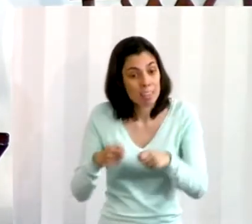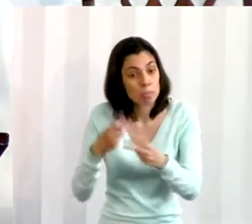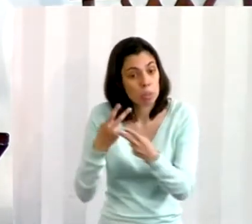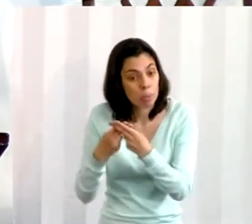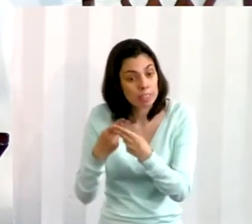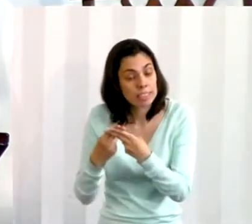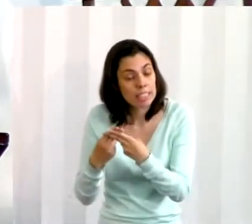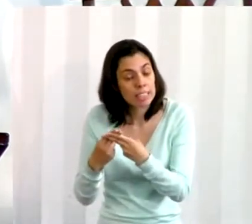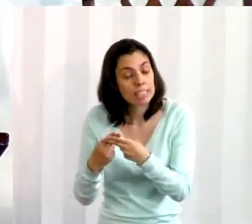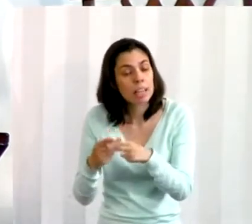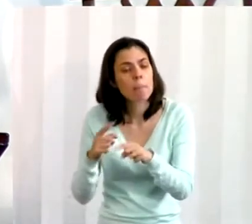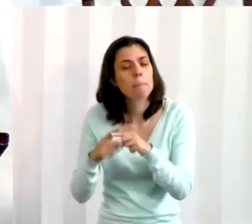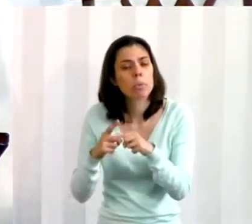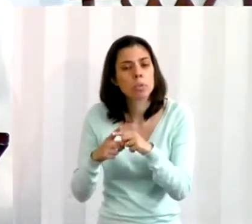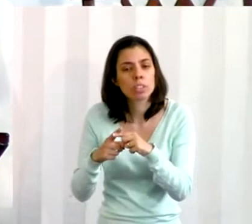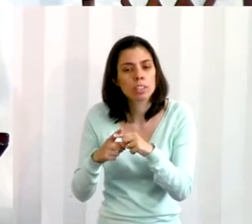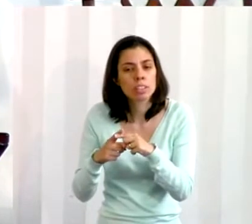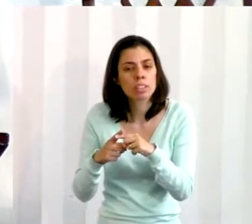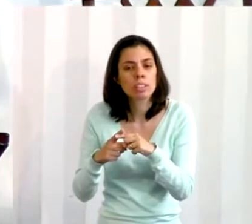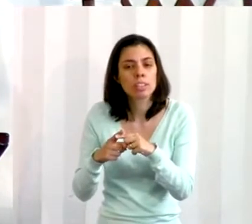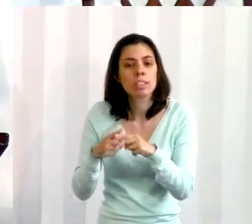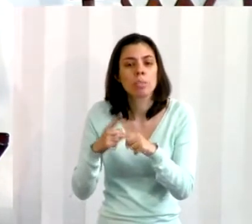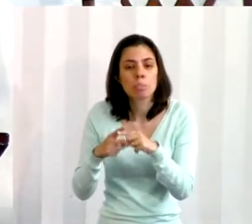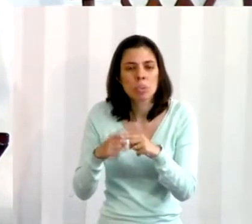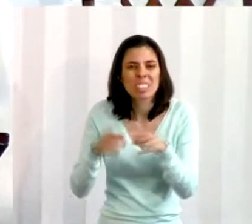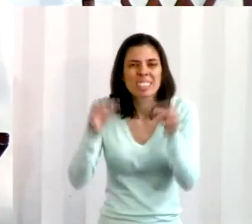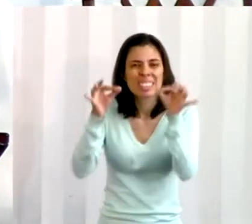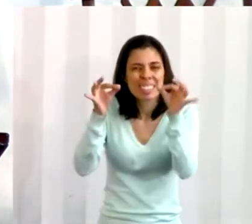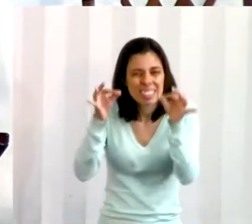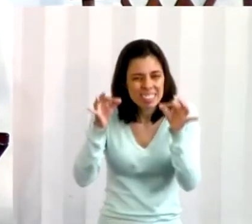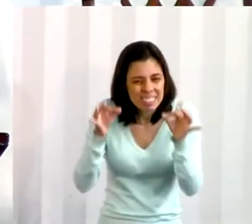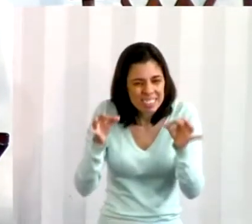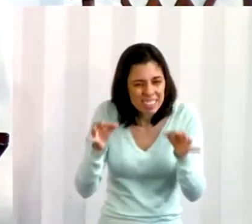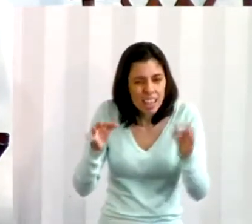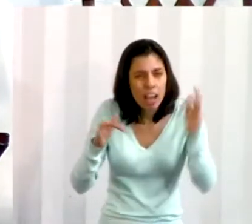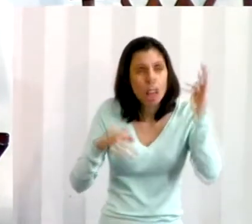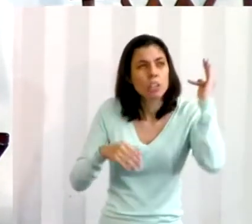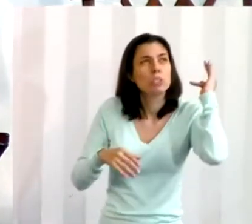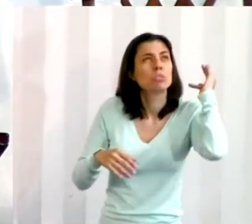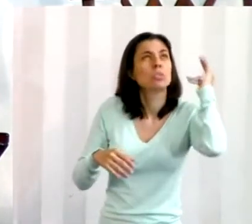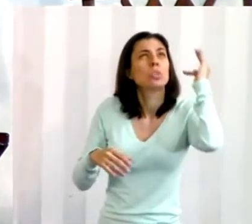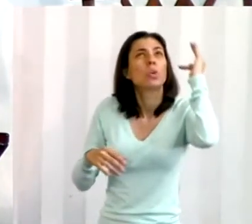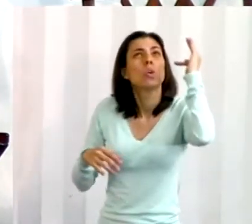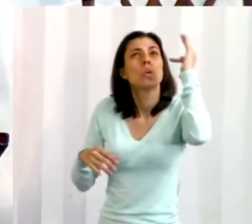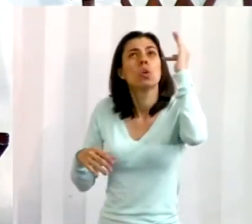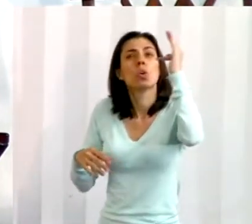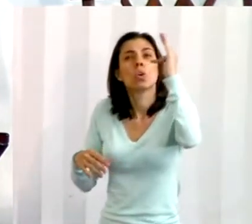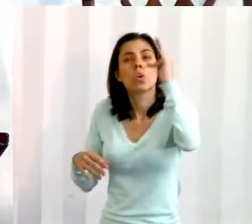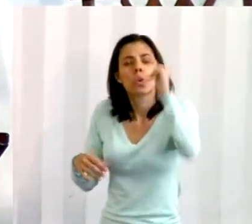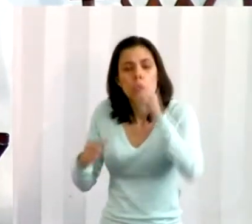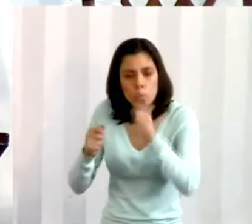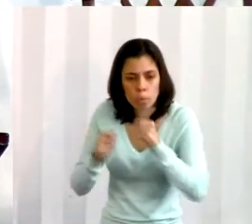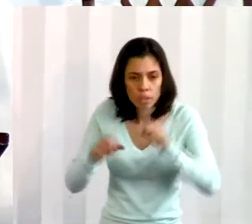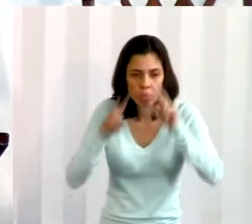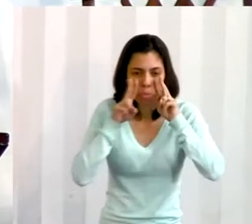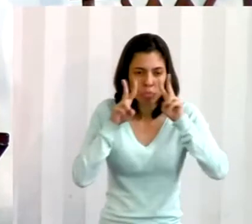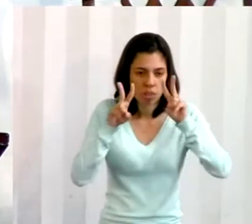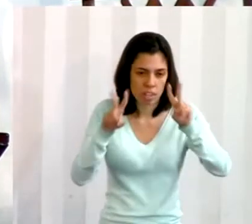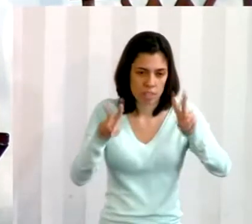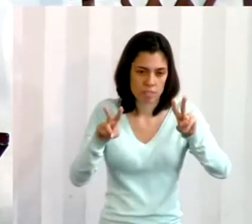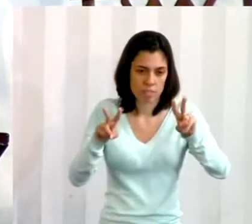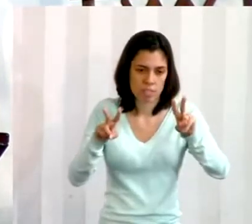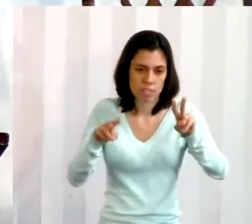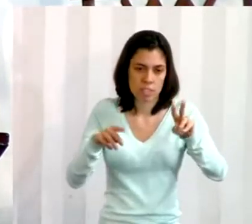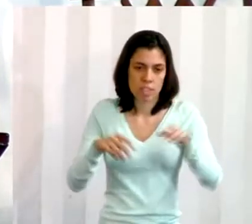paciência, a certeza de que o Senhor Deus faz tudo certo que nos anima a